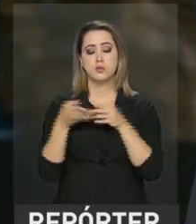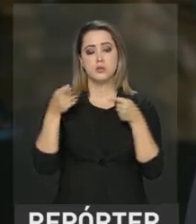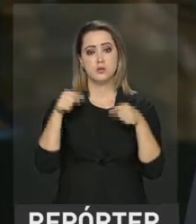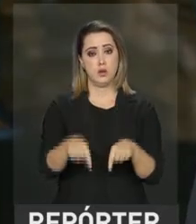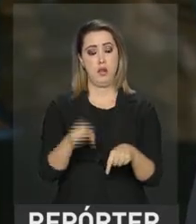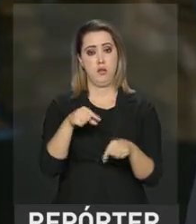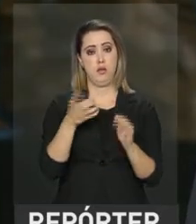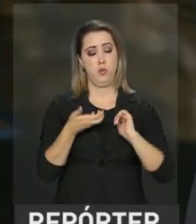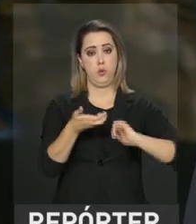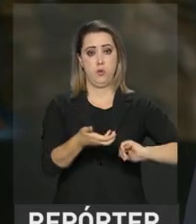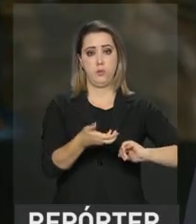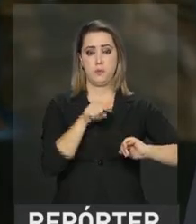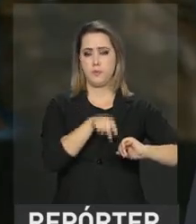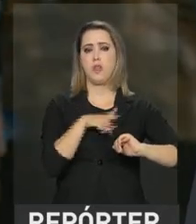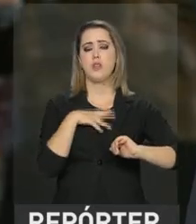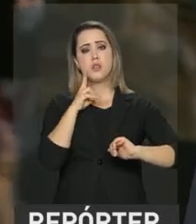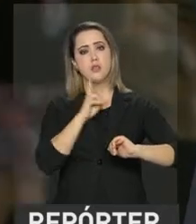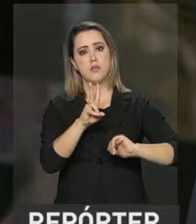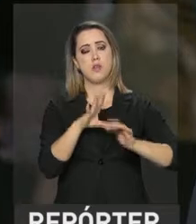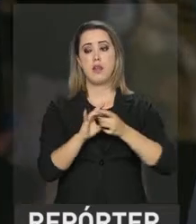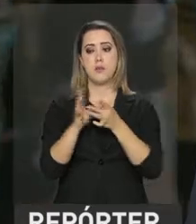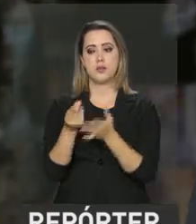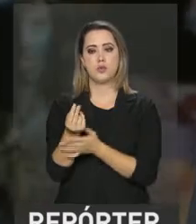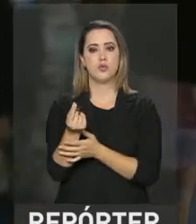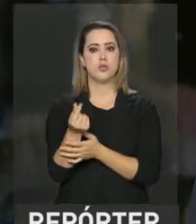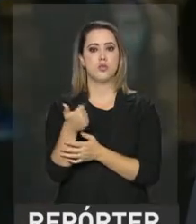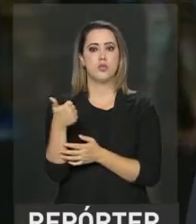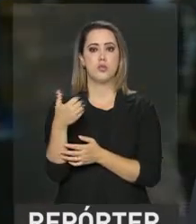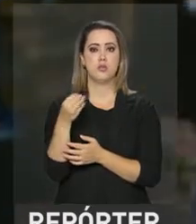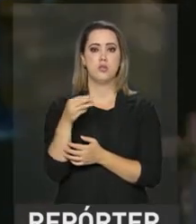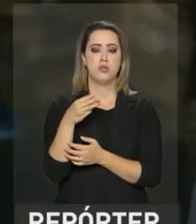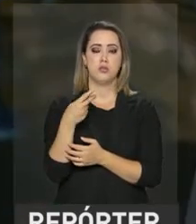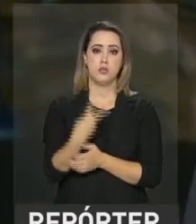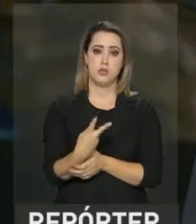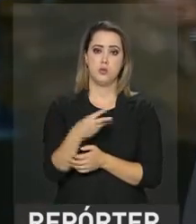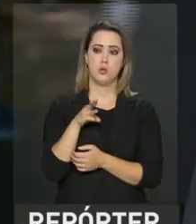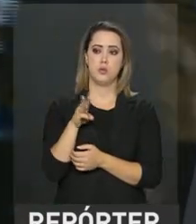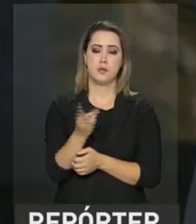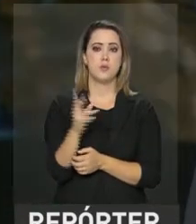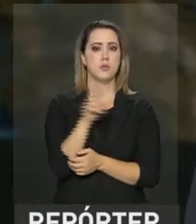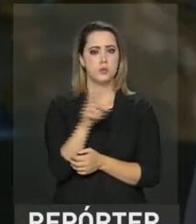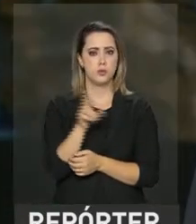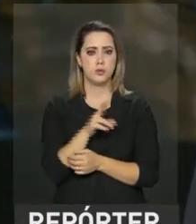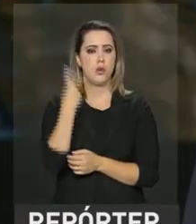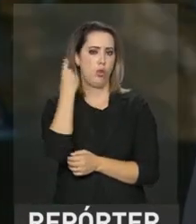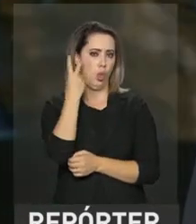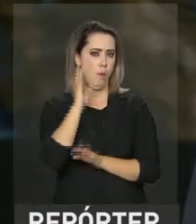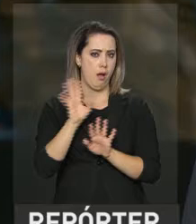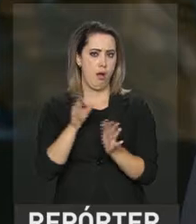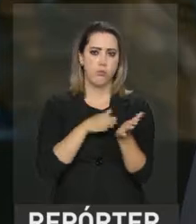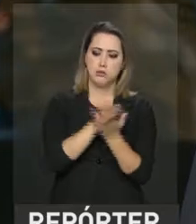para o congresso nacional que prevê a liberação de 102 milhões de reais para a normalização